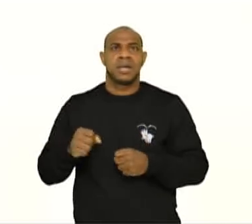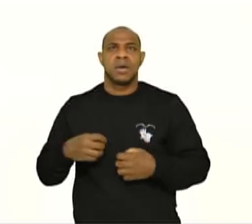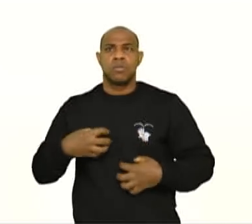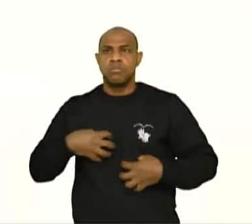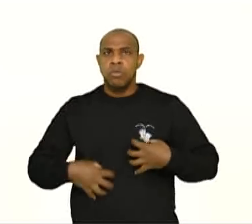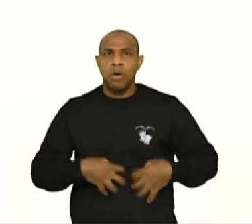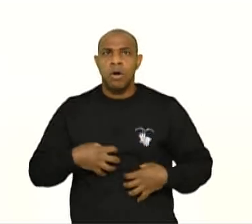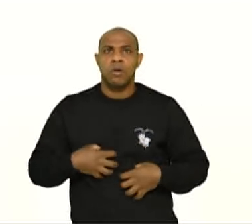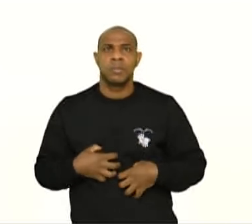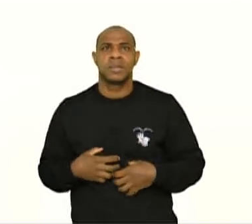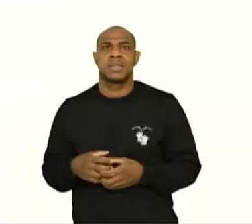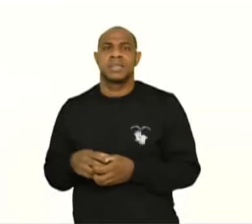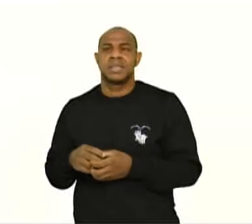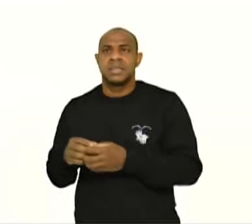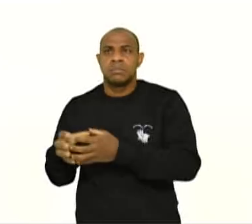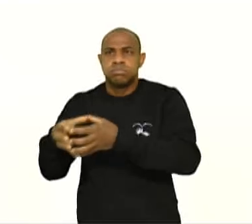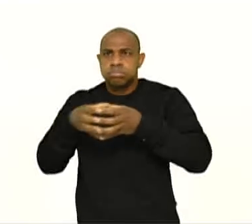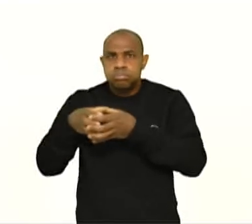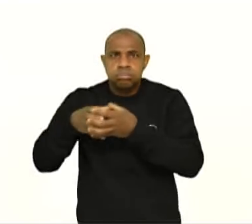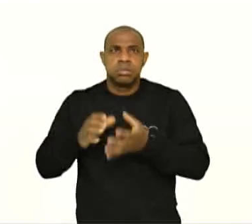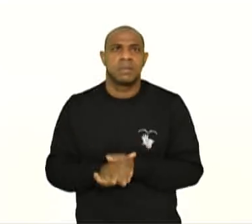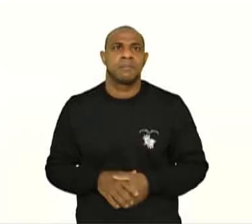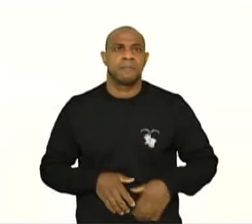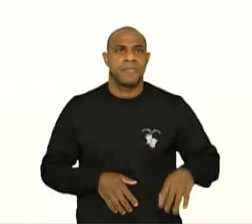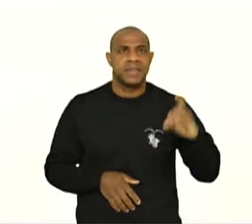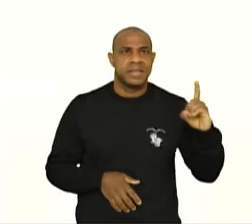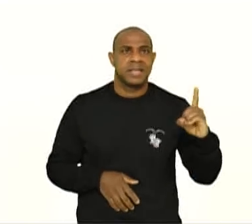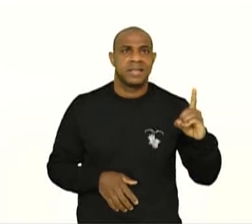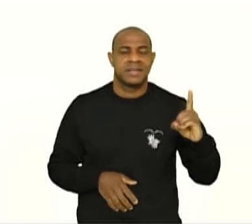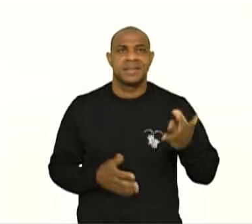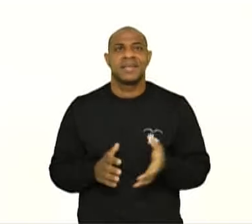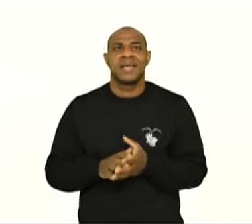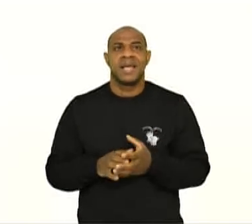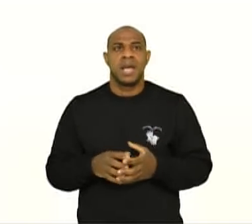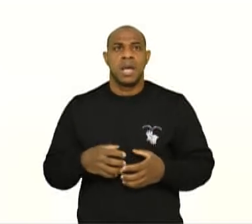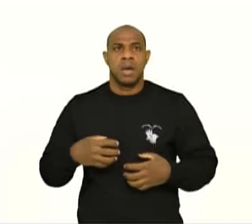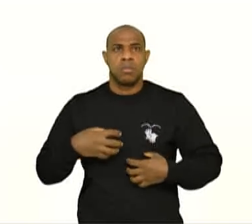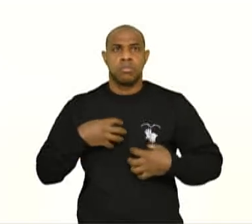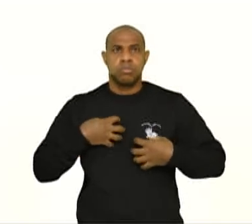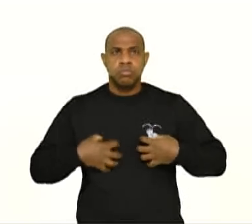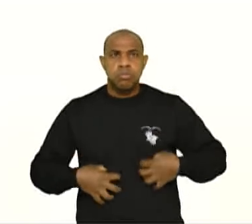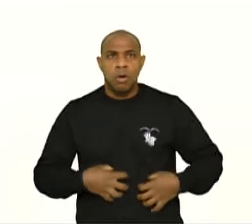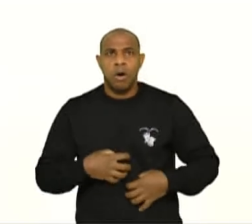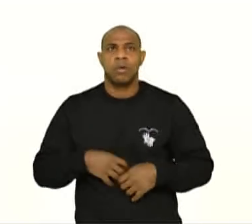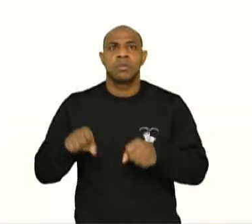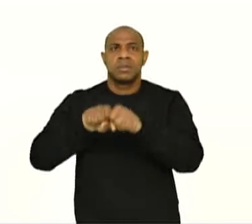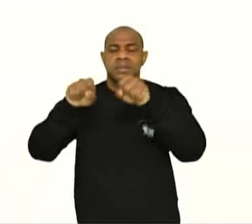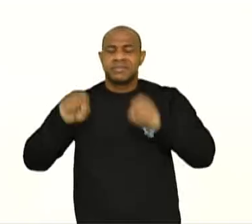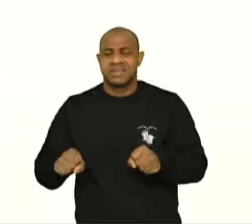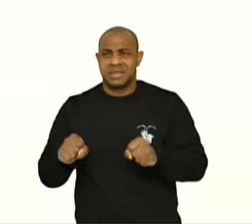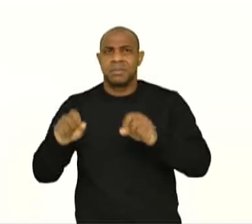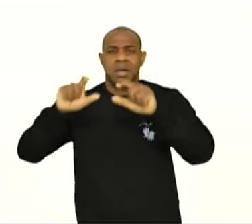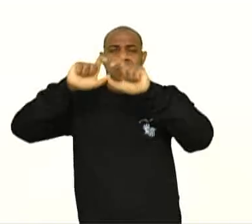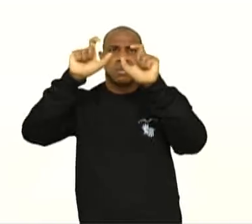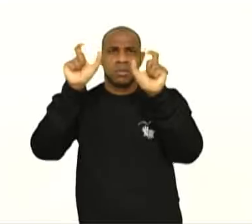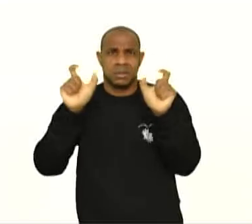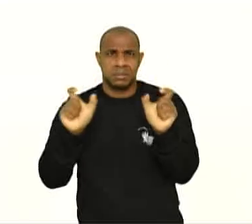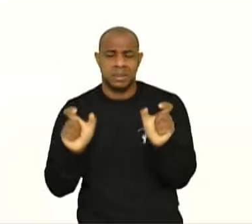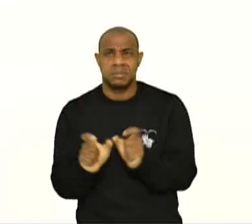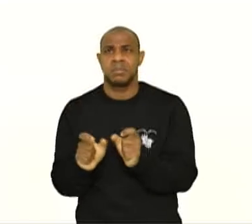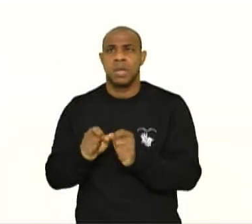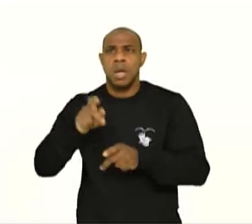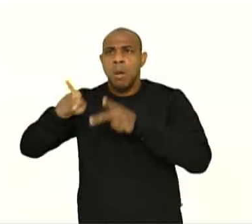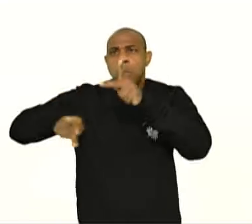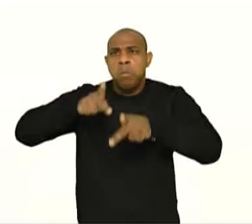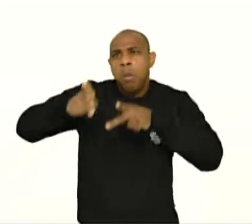órgão, sistema, organismo e população. Uma dessas é a sequência correta, então eu deixo um tempinho para vocês pensarem aí e já